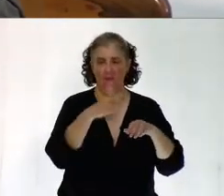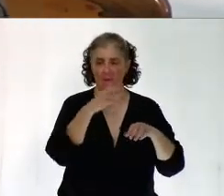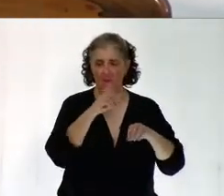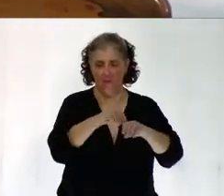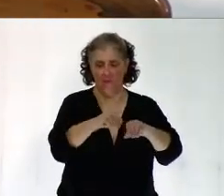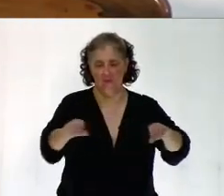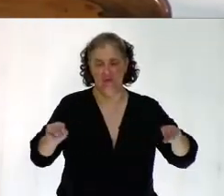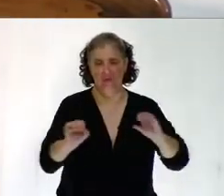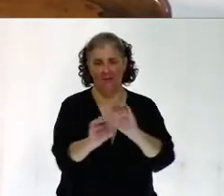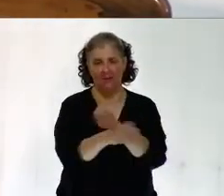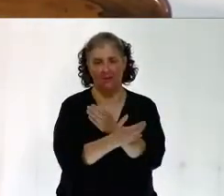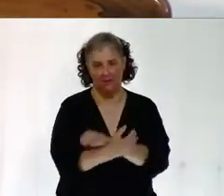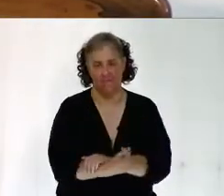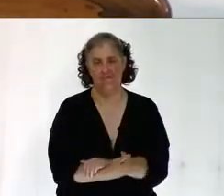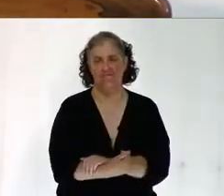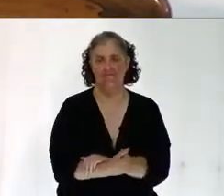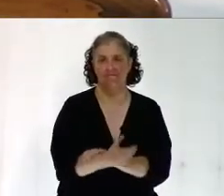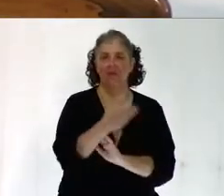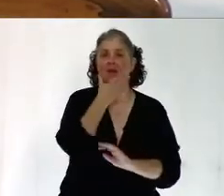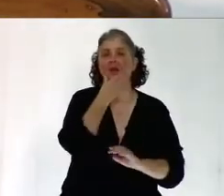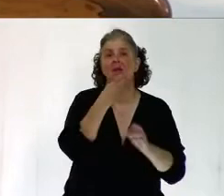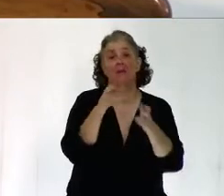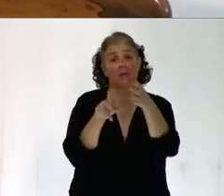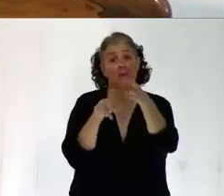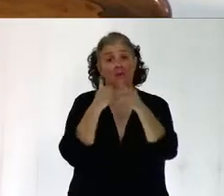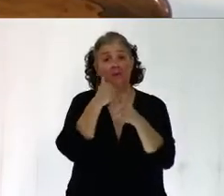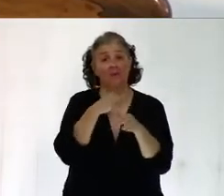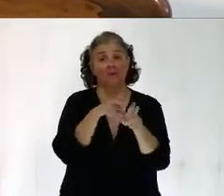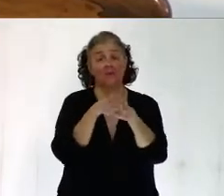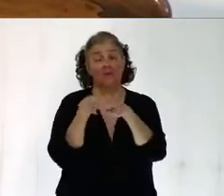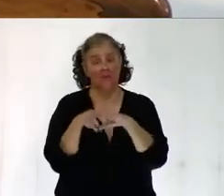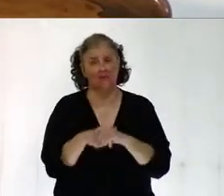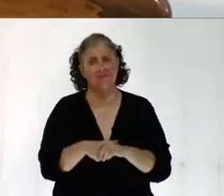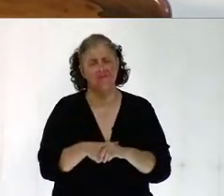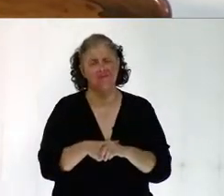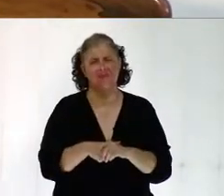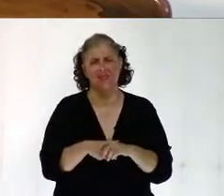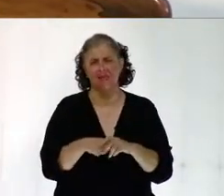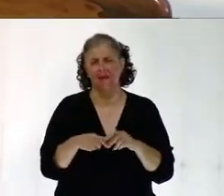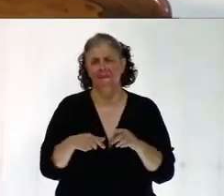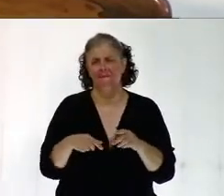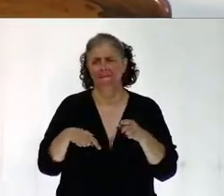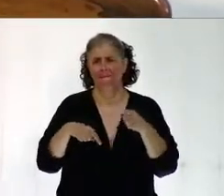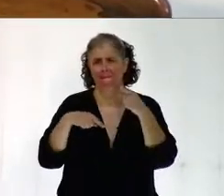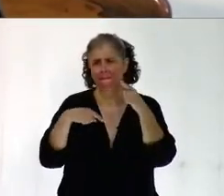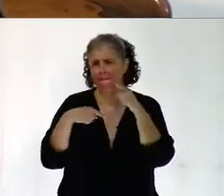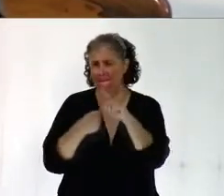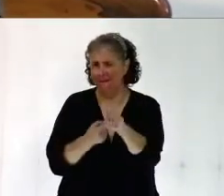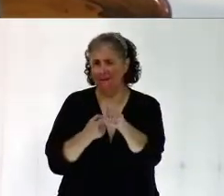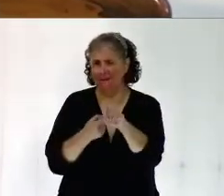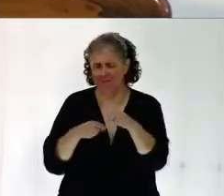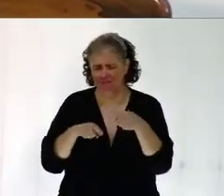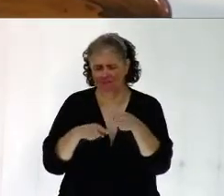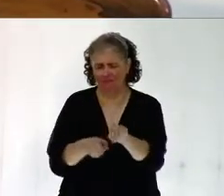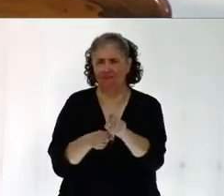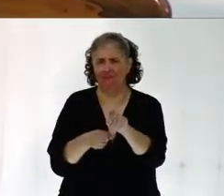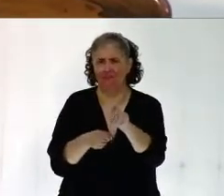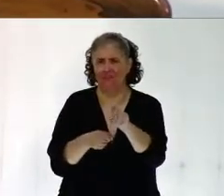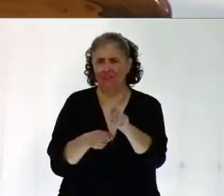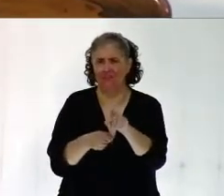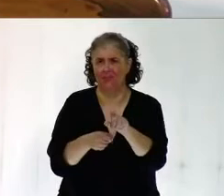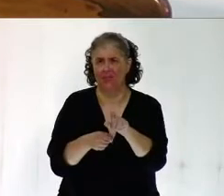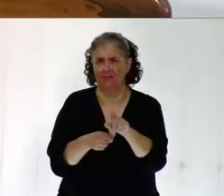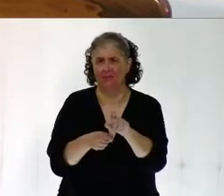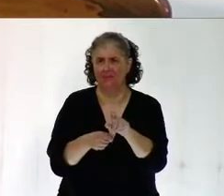olá meus irmãos e irmãs um desafio uma tentação um